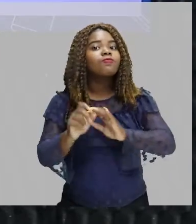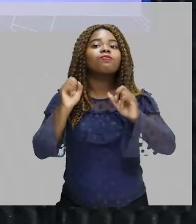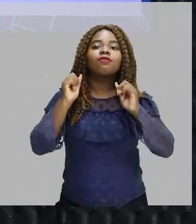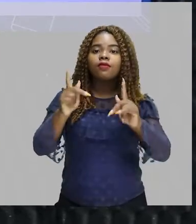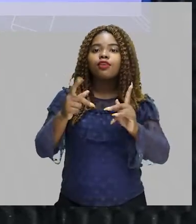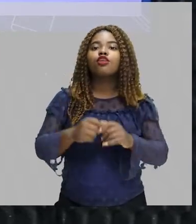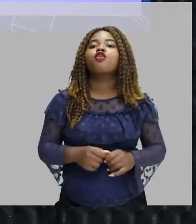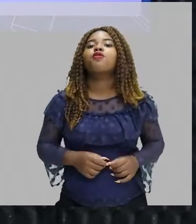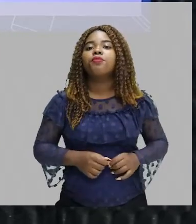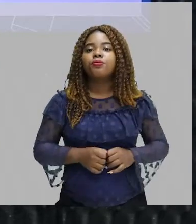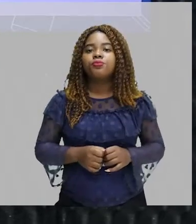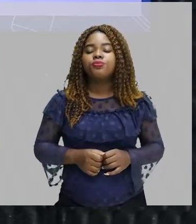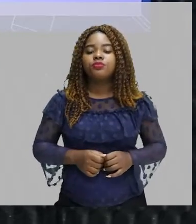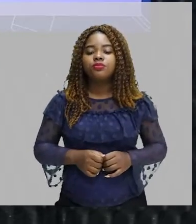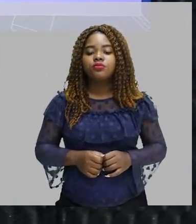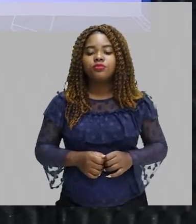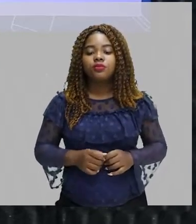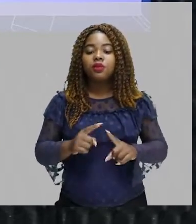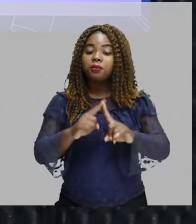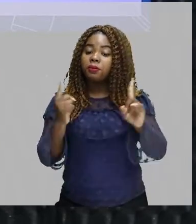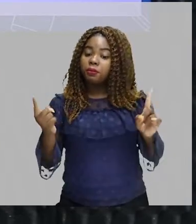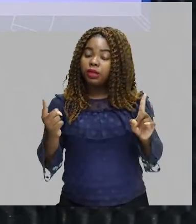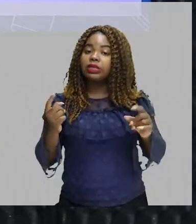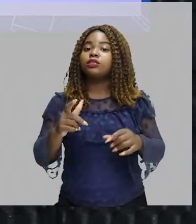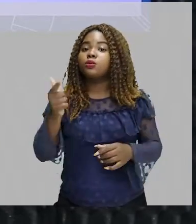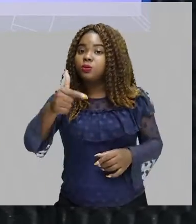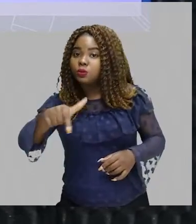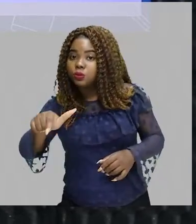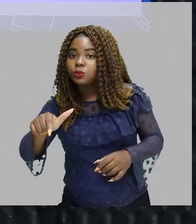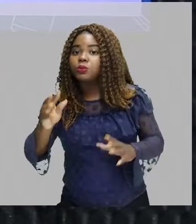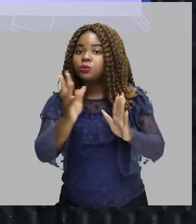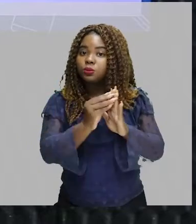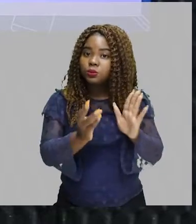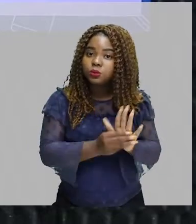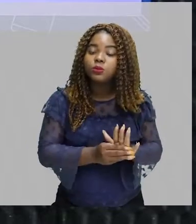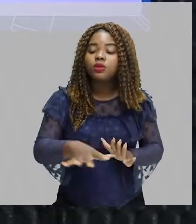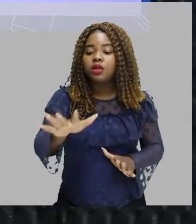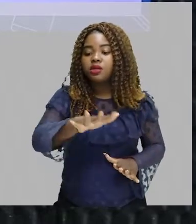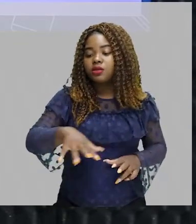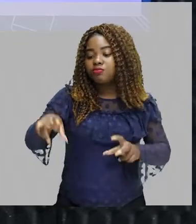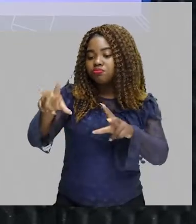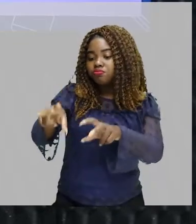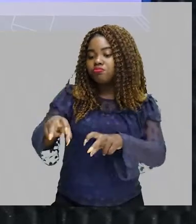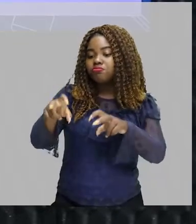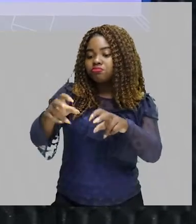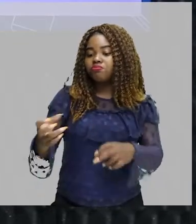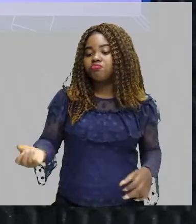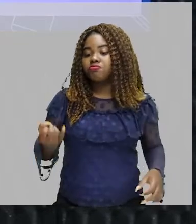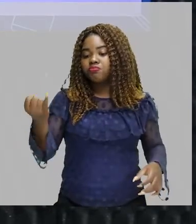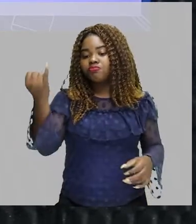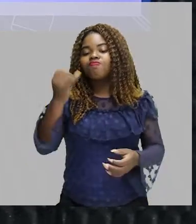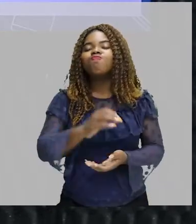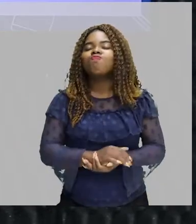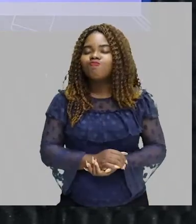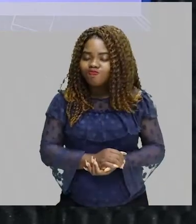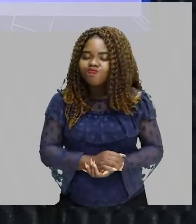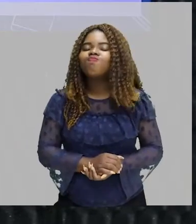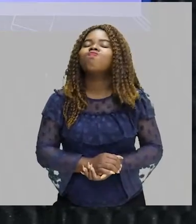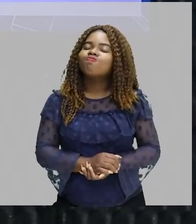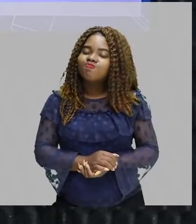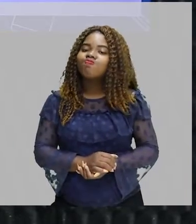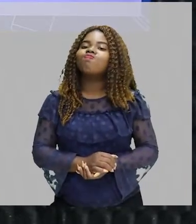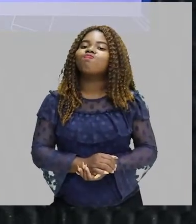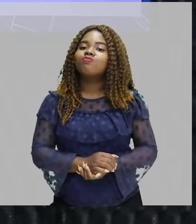que vai passar todo um quadro, tá? Mas voltando, a área rural ela tem uma importância monstra no aspecto